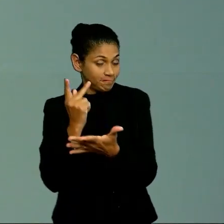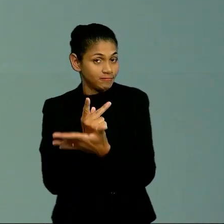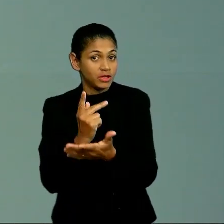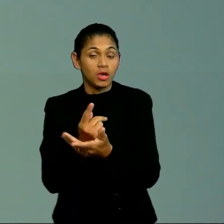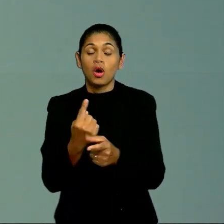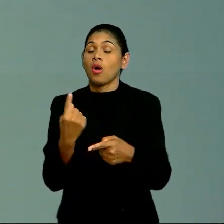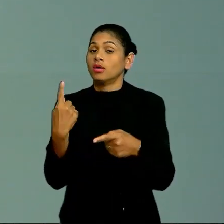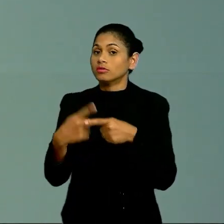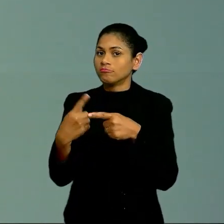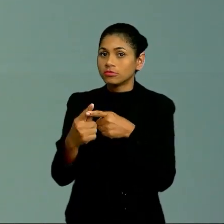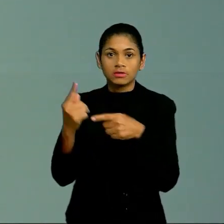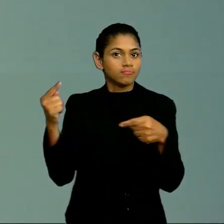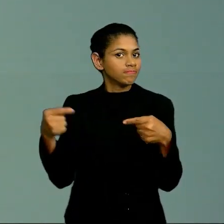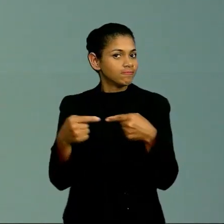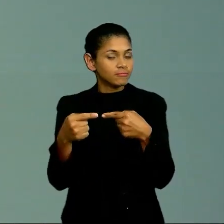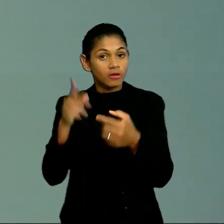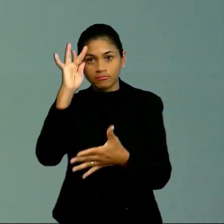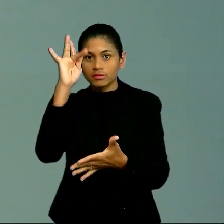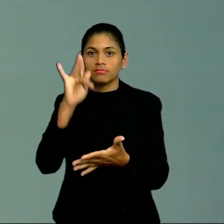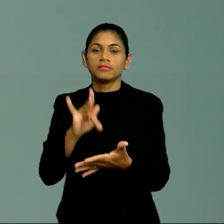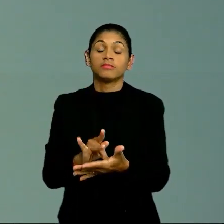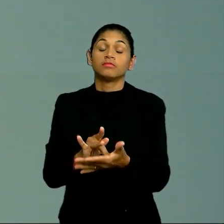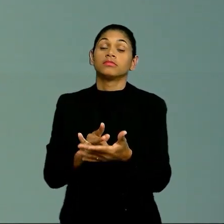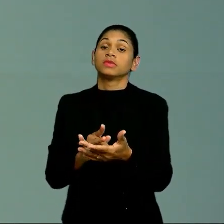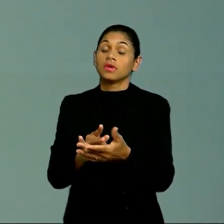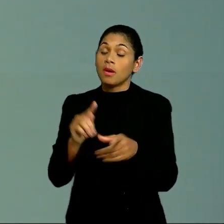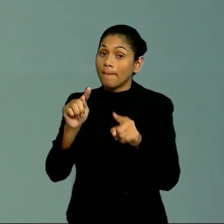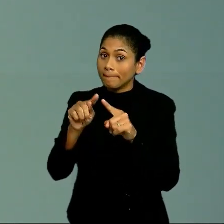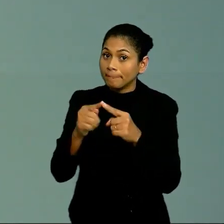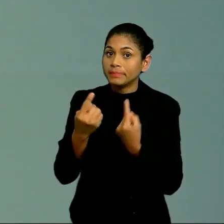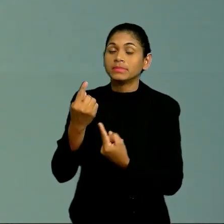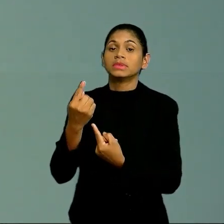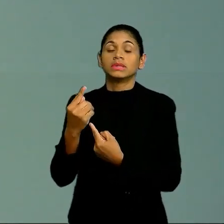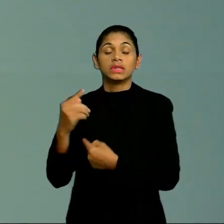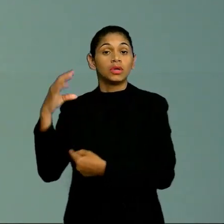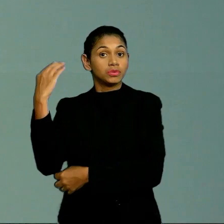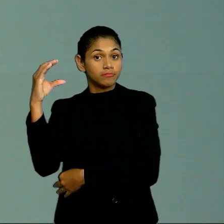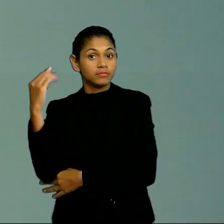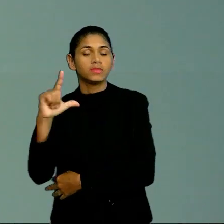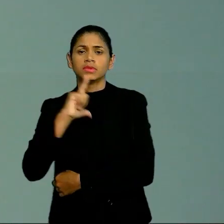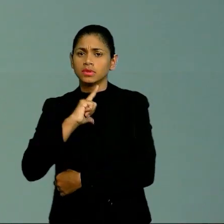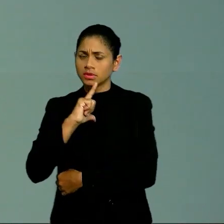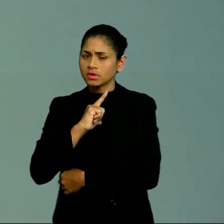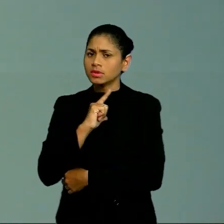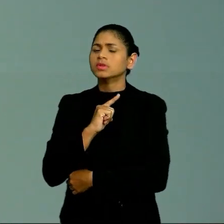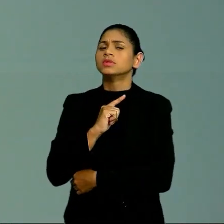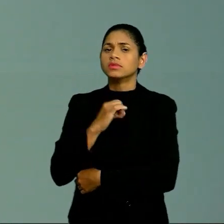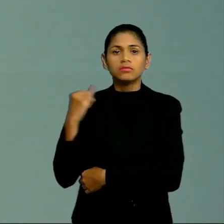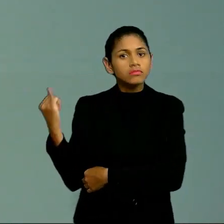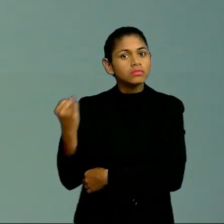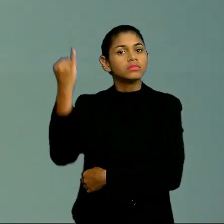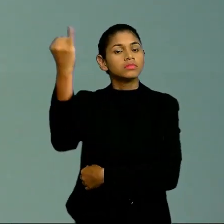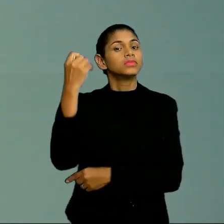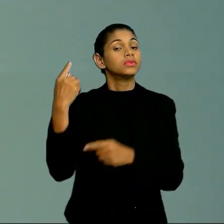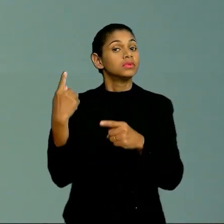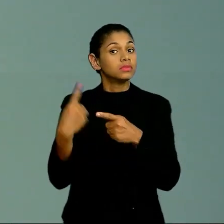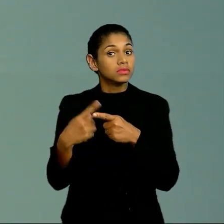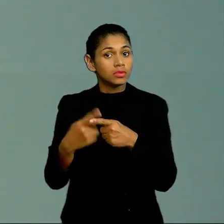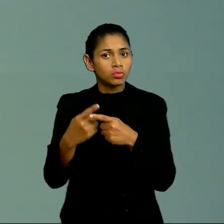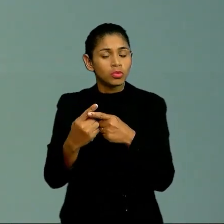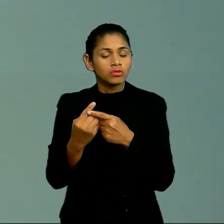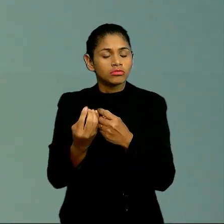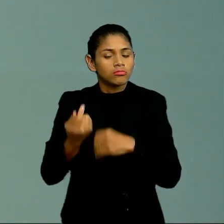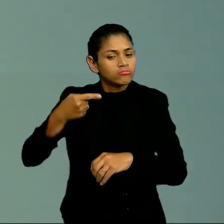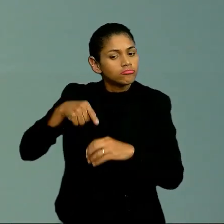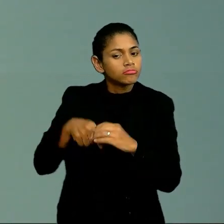a realidade. Acontece que Lamarck ele tem o seu mérito, pois foi o primeiro a introduzir o conceito de evolução, tá?